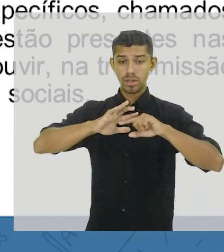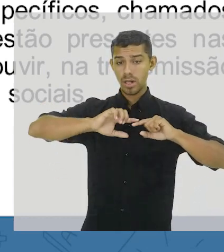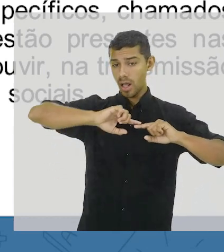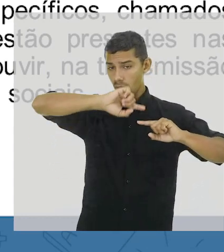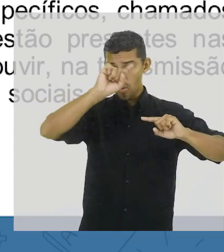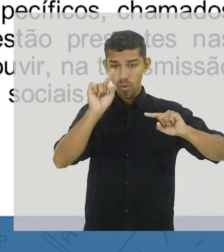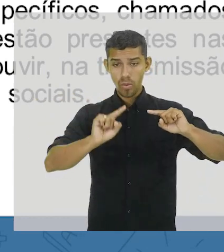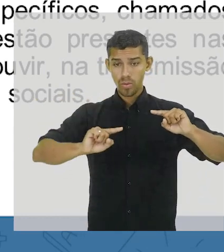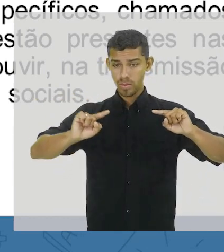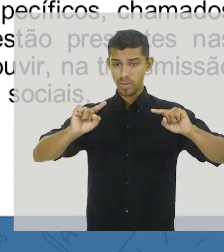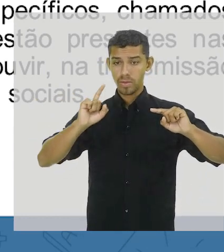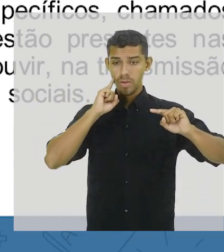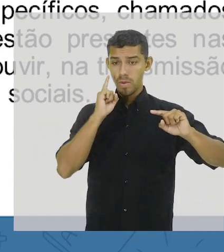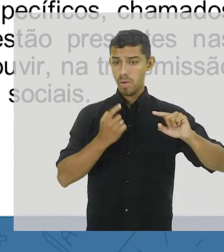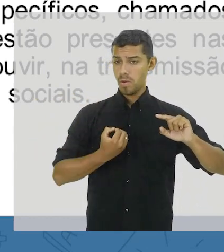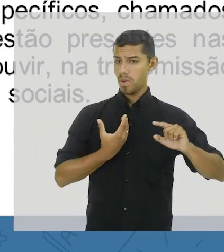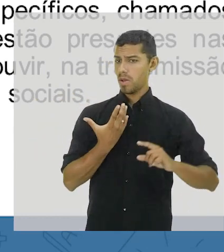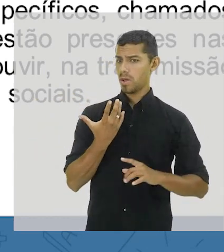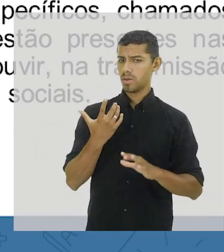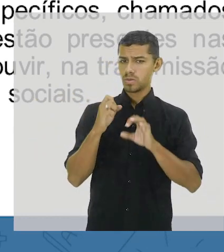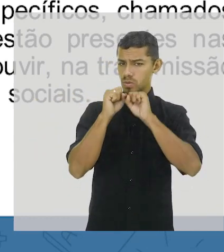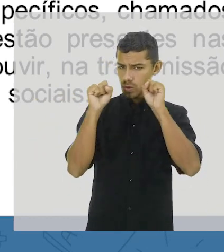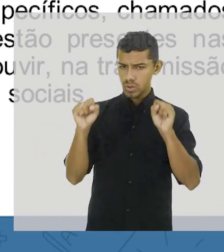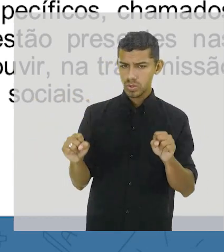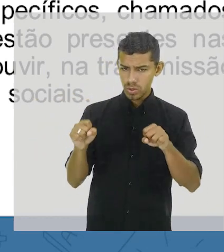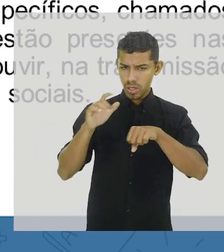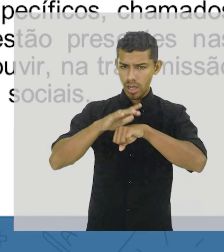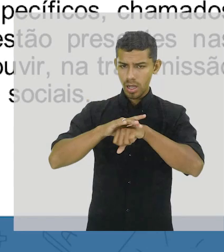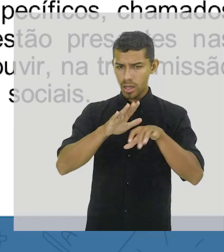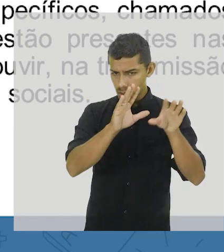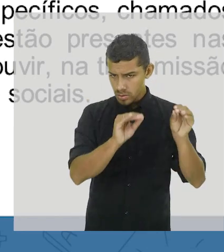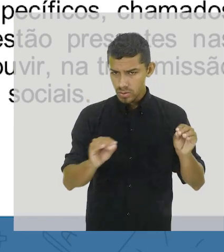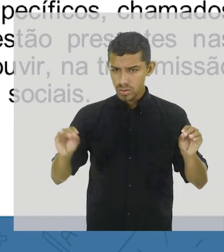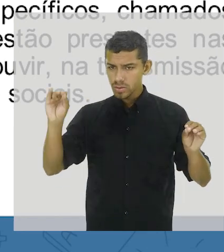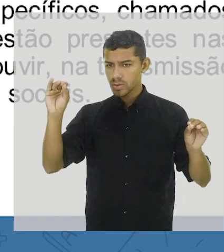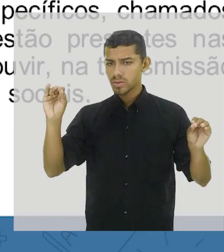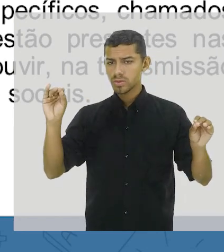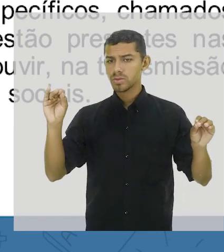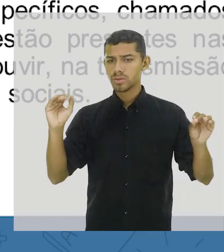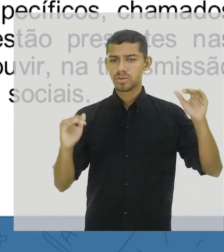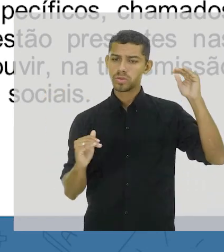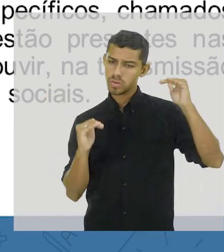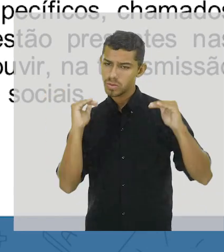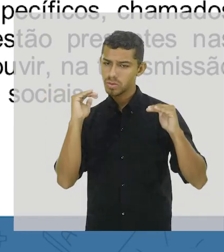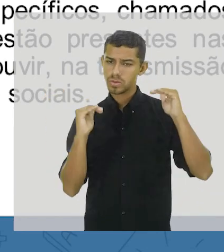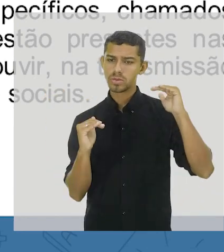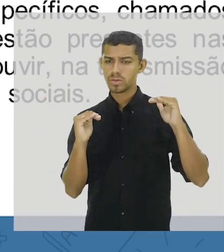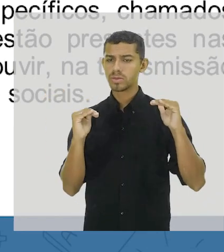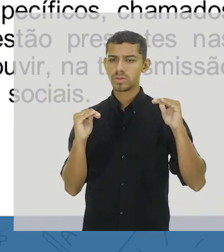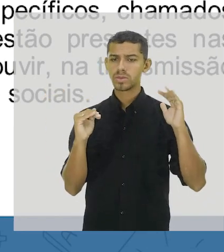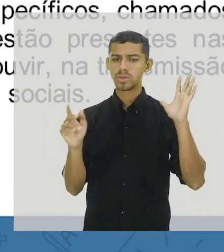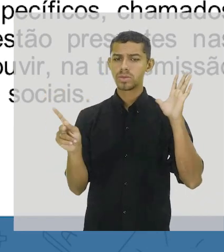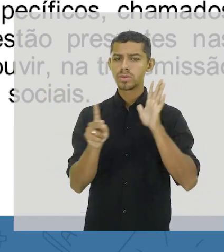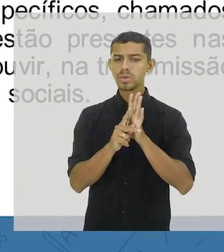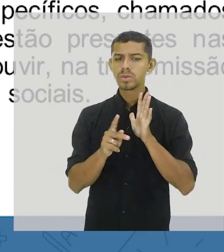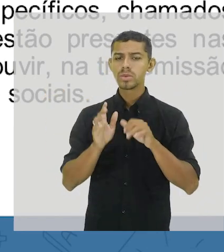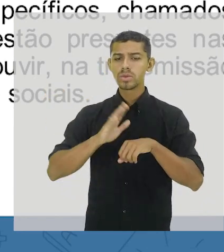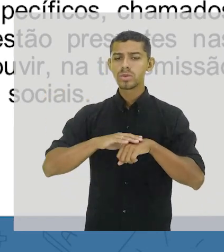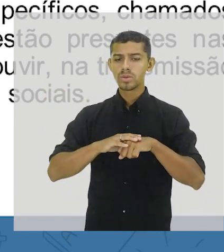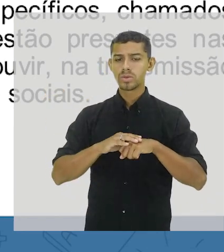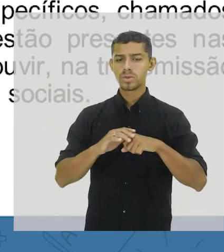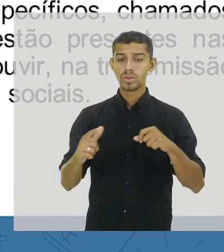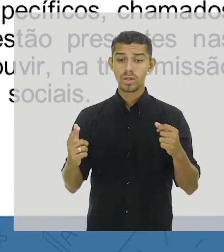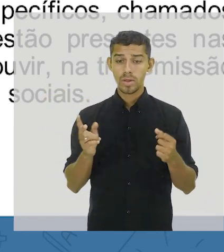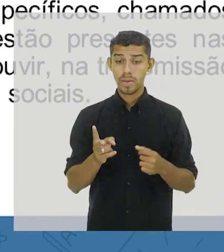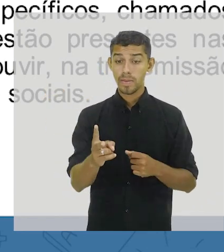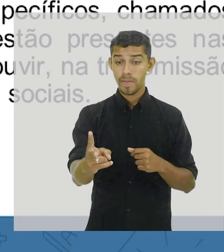surgem quando um sistema é deslocado de sua posição de equilíbrio e a perturbação se propaga